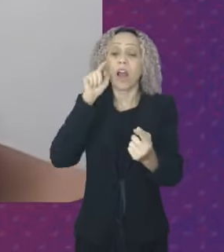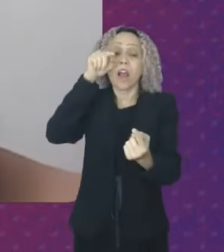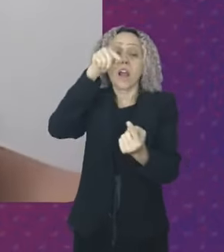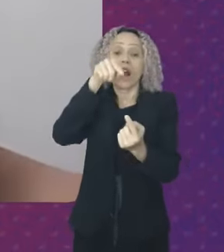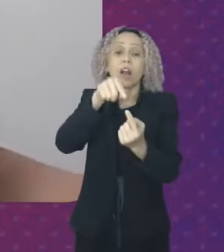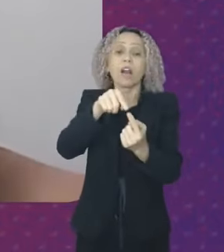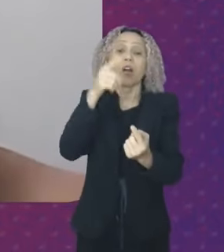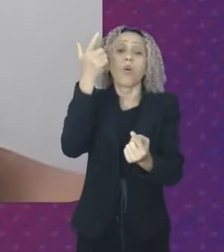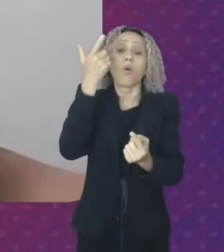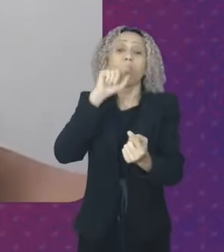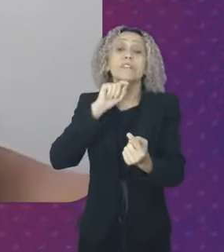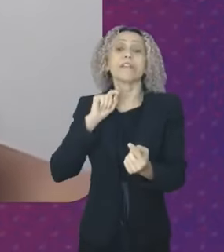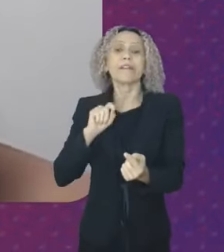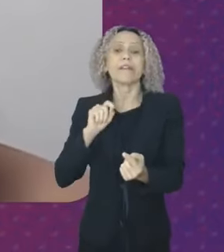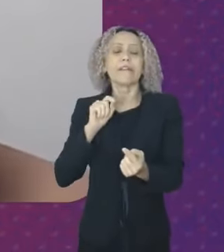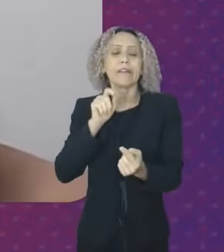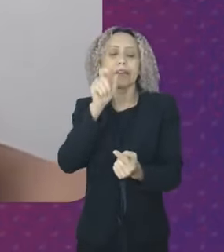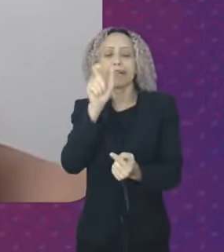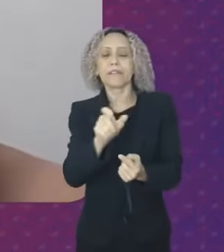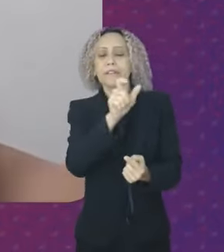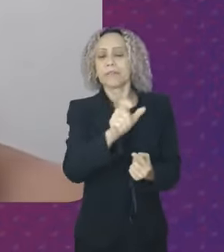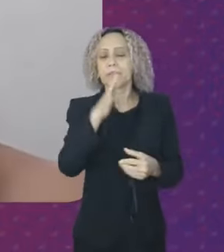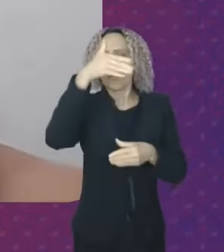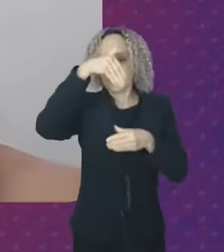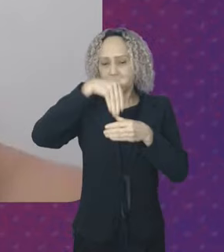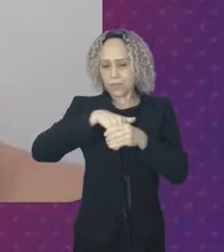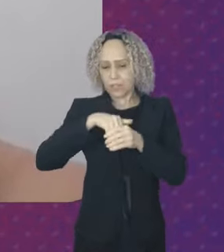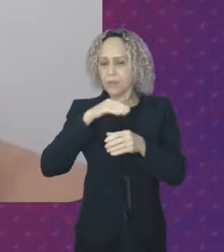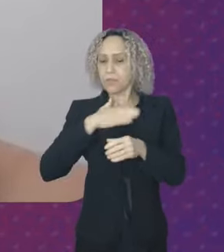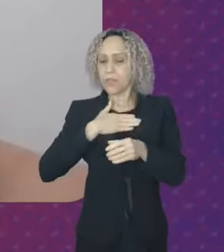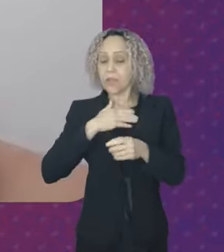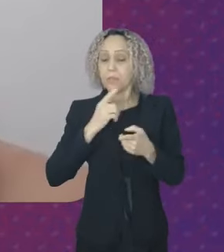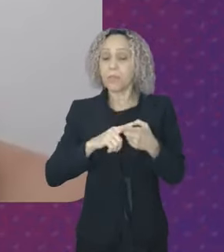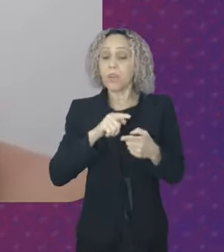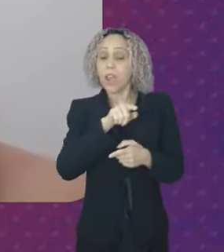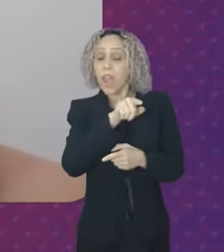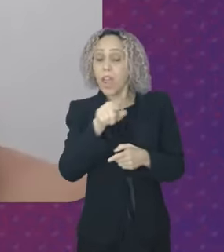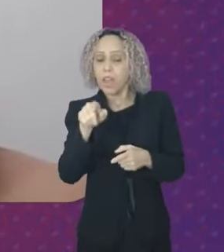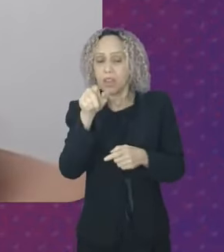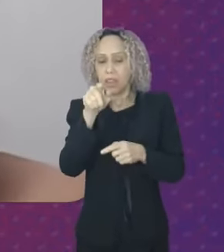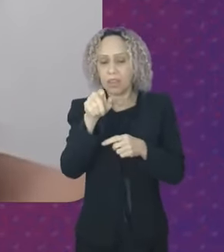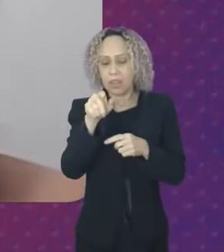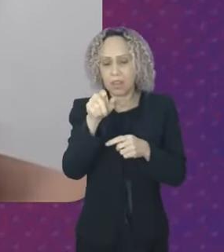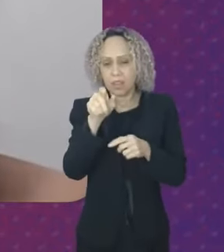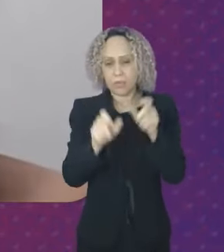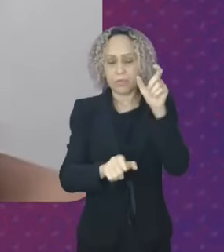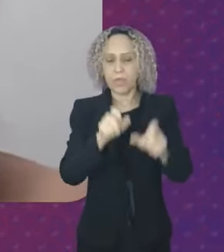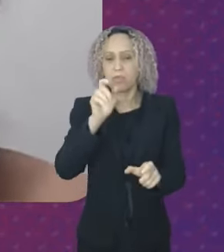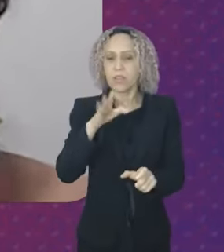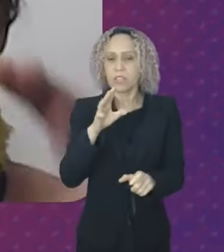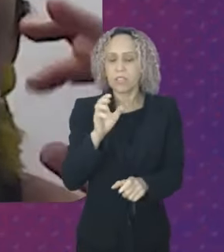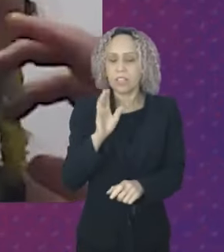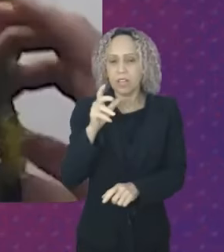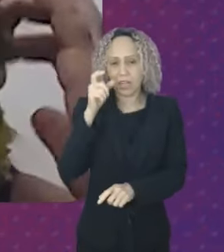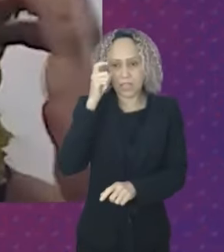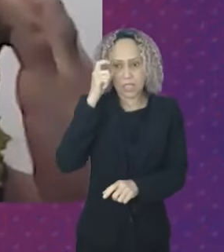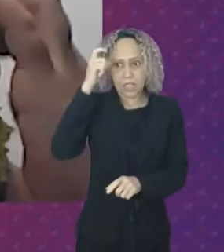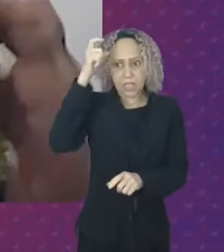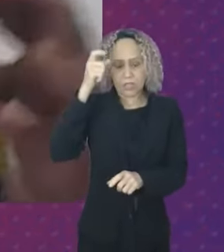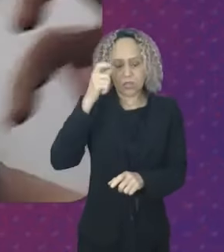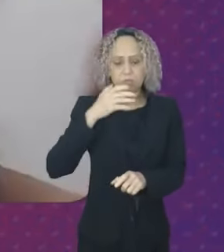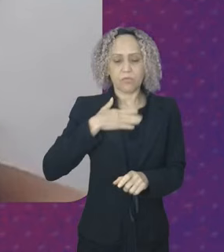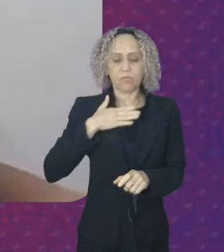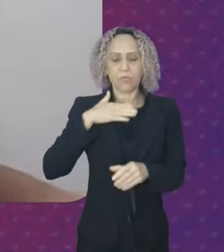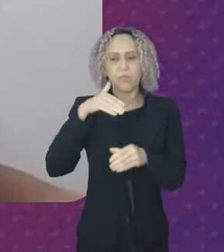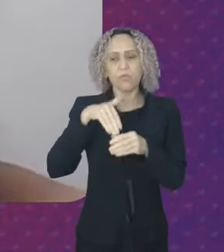voto dessas pessoas que se interessaram pelo projeto político que você está construindo. Então, a